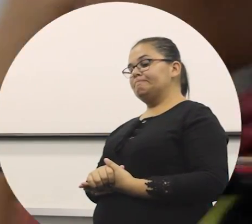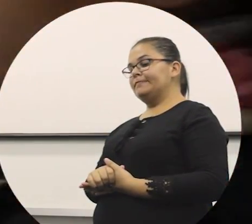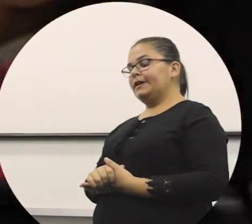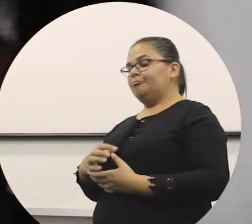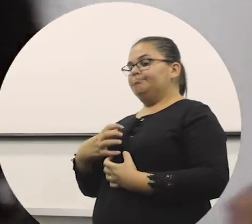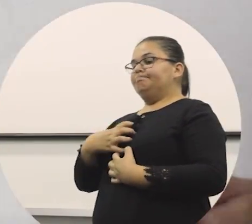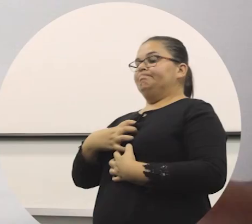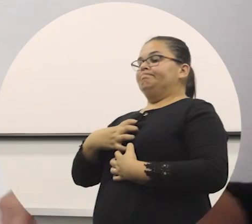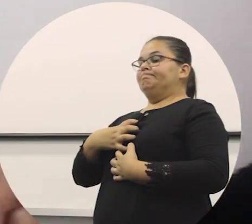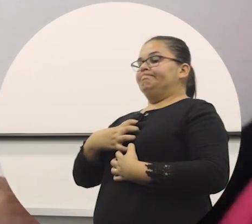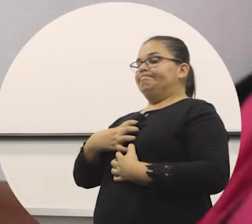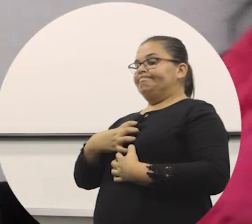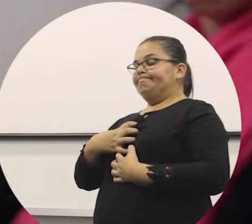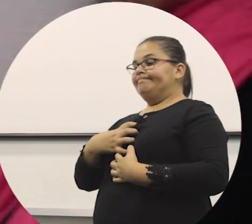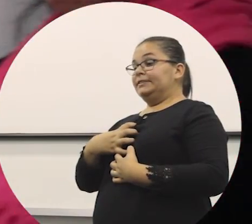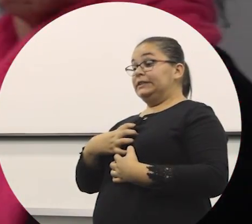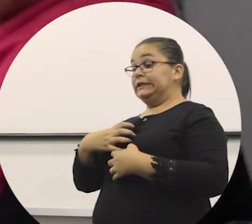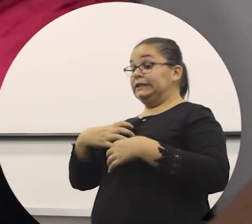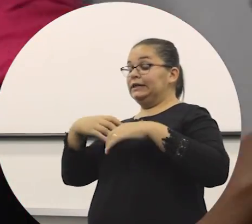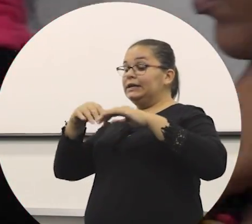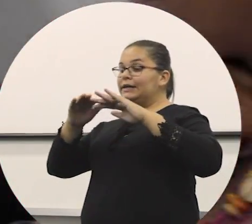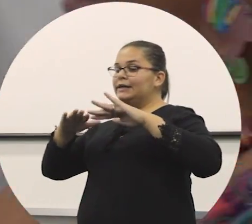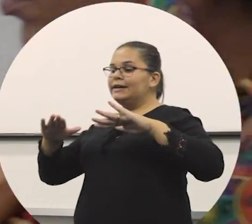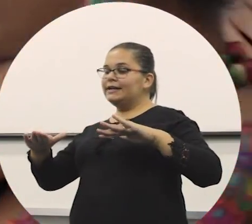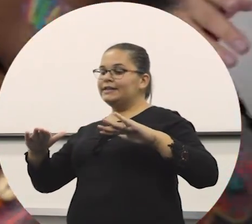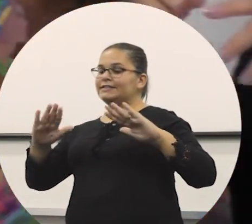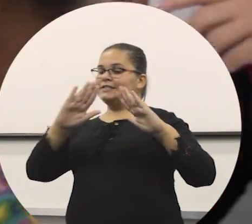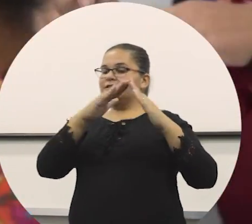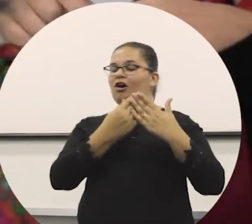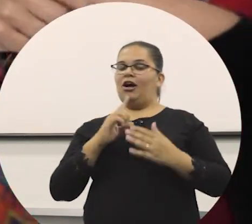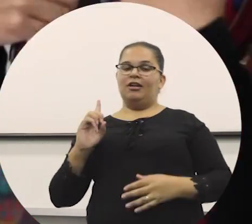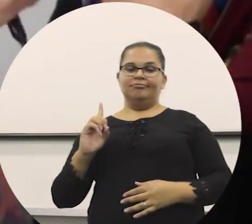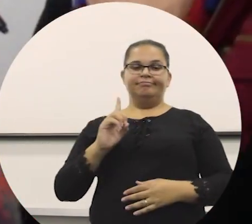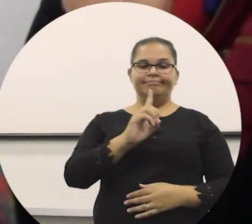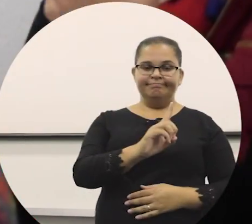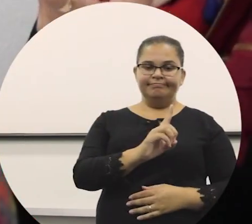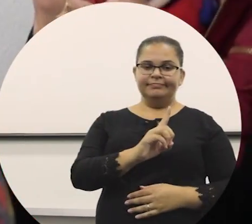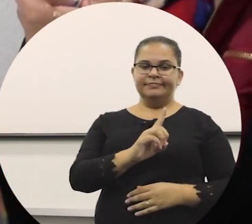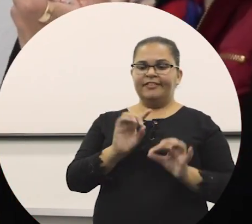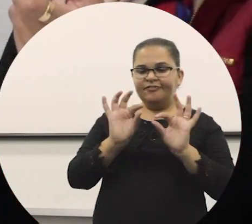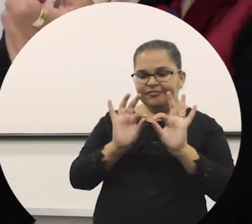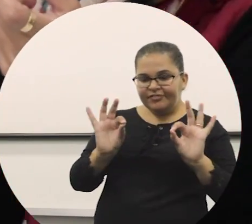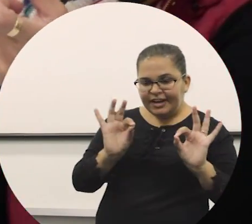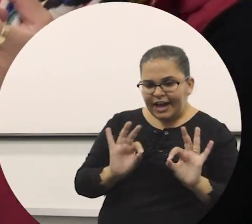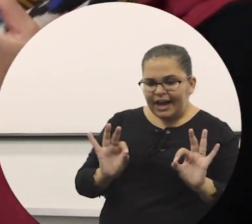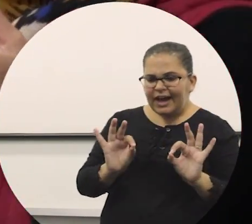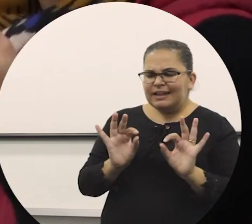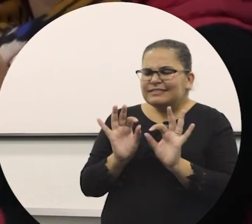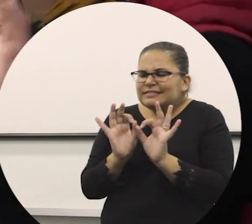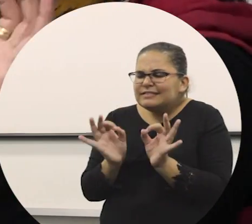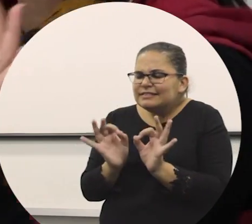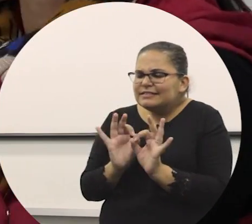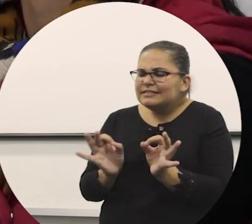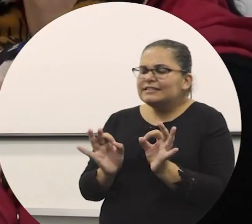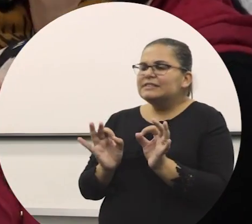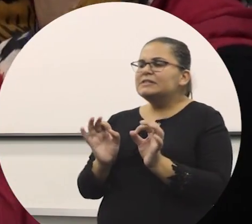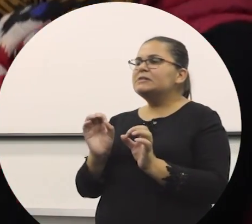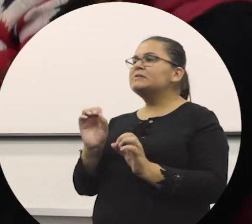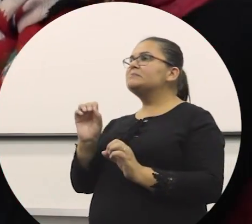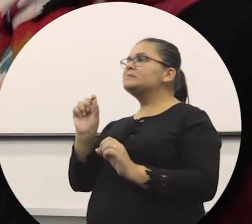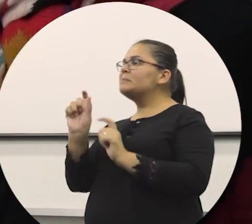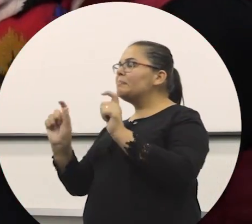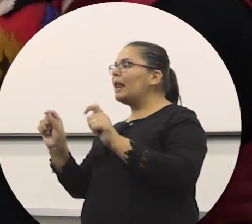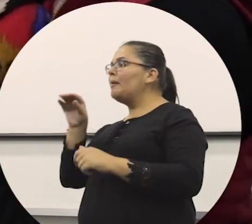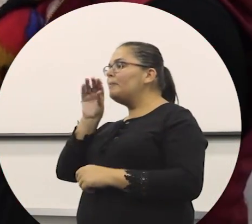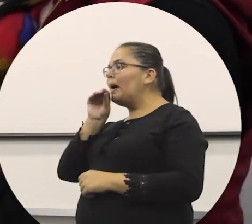realmente mexido, porque às vezes as crianças chegam na escola, constroem algumas pequenas frases ou falam algumas palavras e a gente